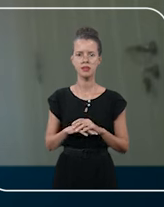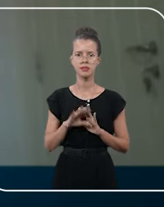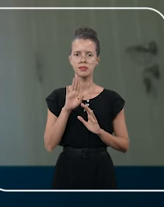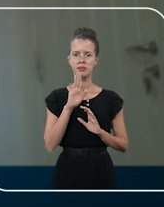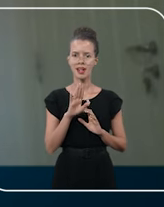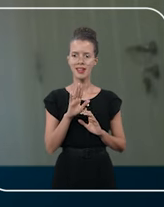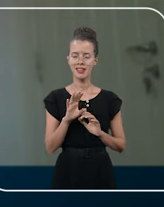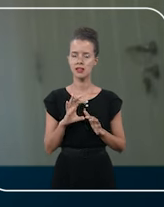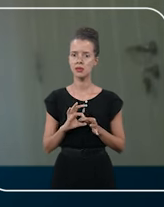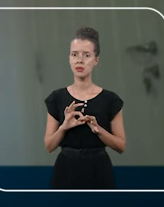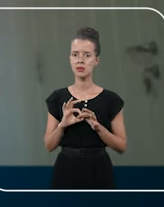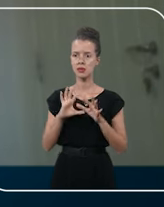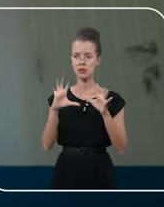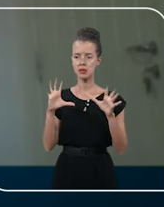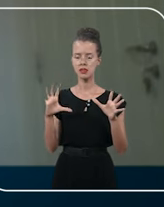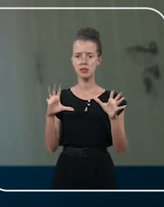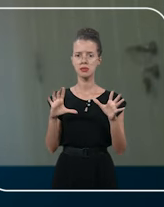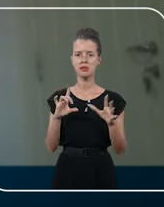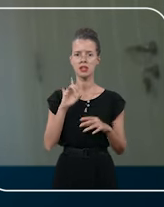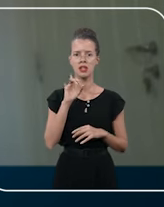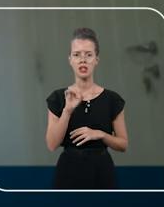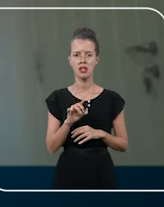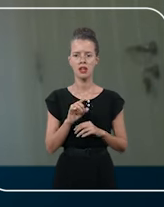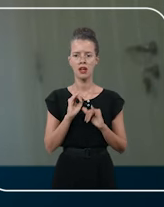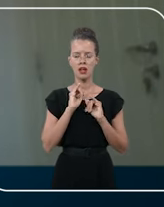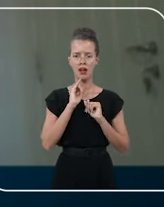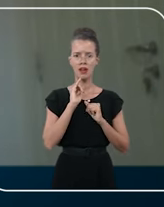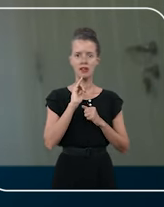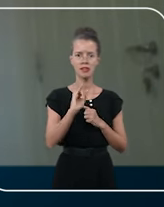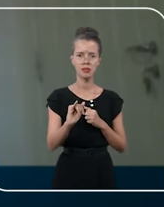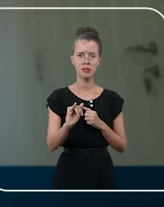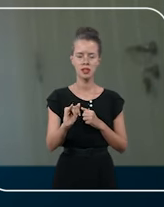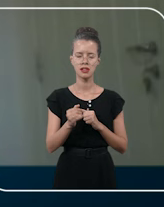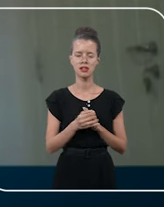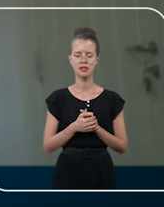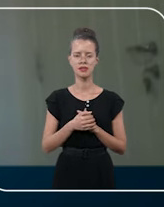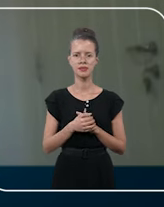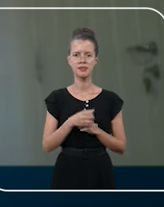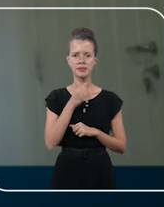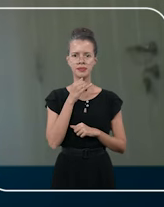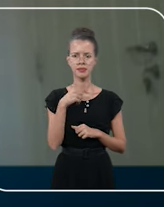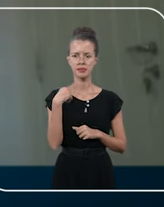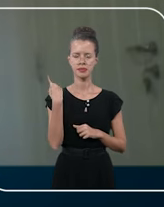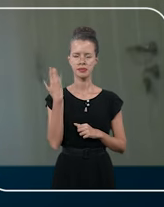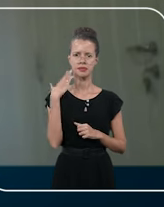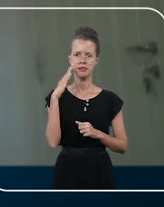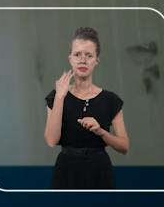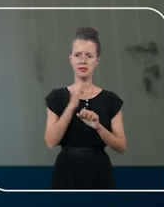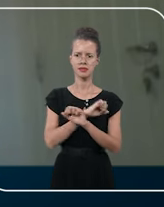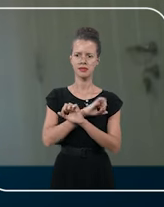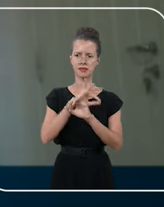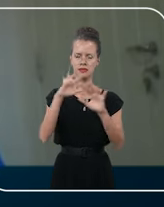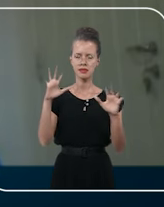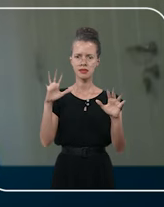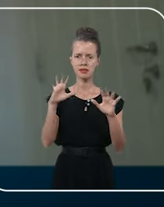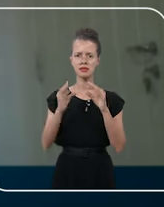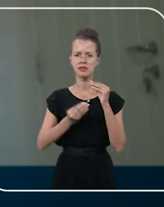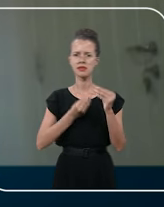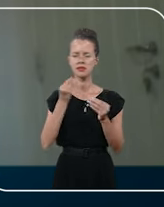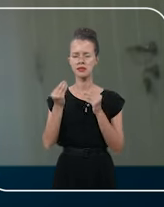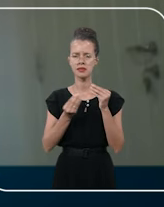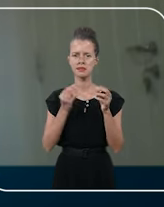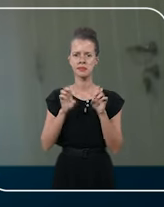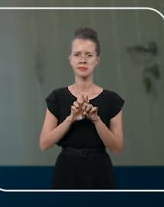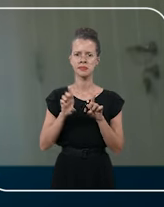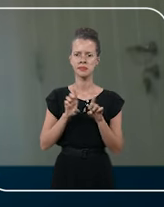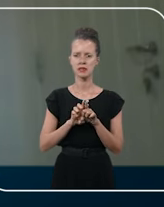consentimento, ele precisa ser informado, ou seja, a gente precisa entender o que está acontecendo com a gente, precisa entender o porquê daquele